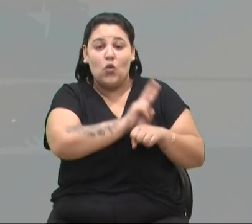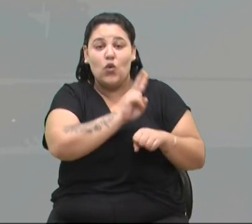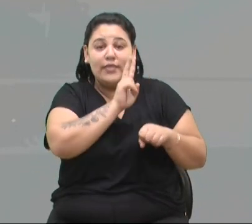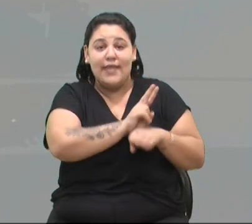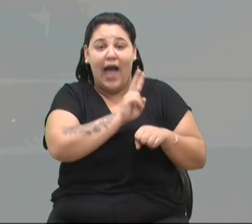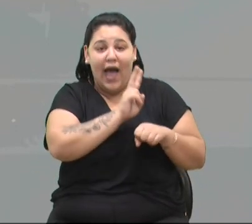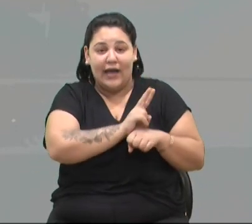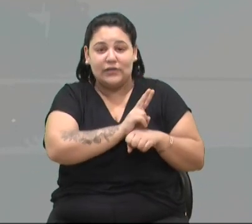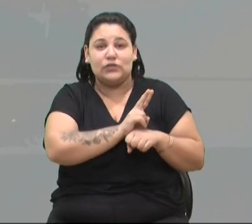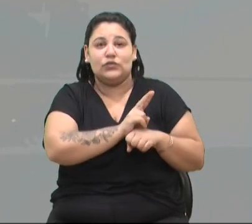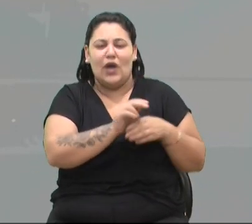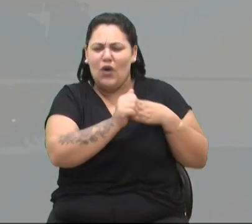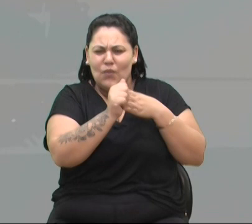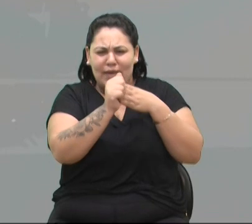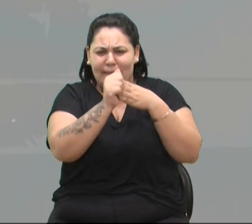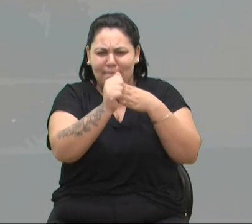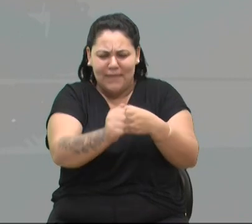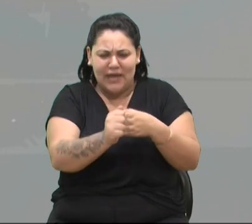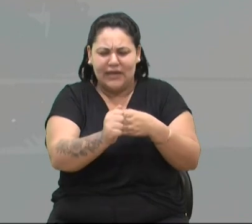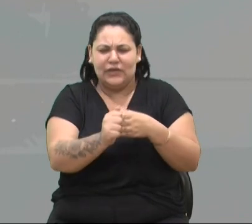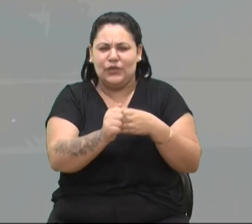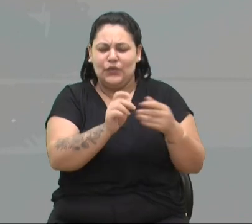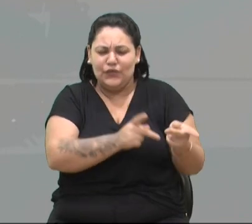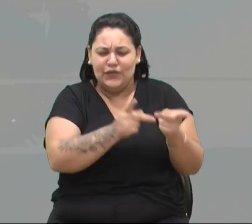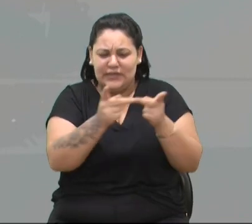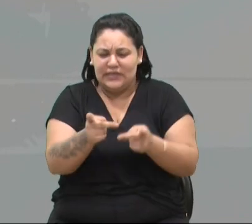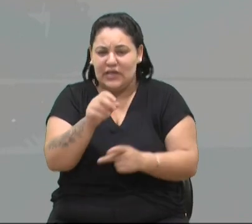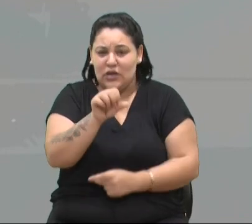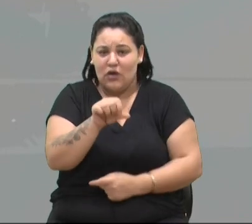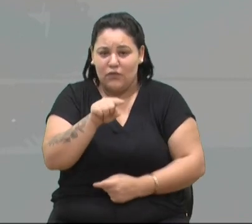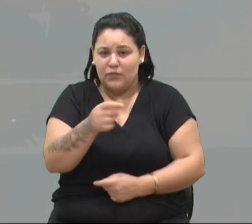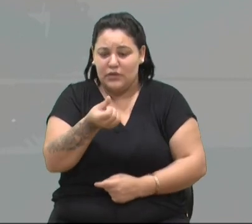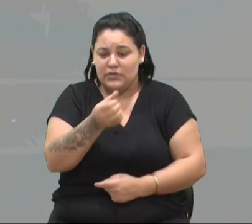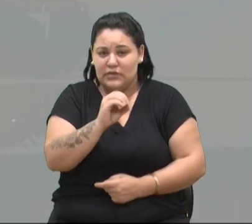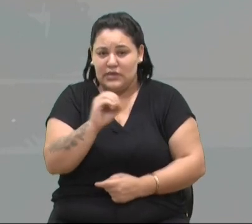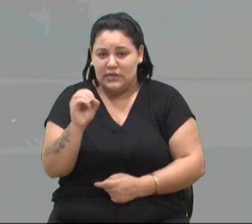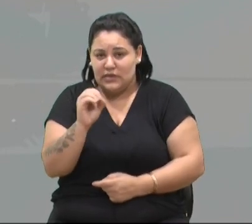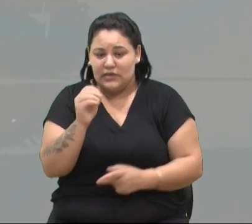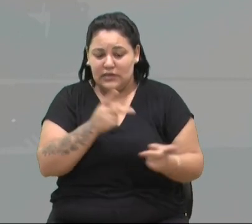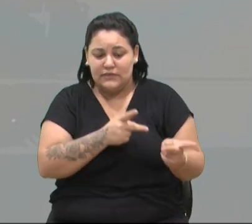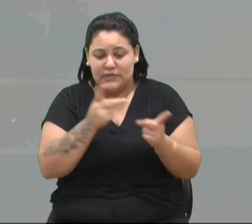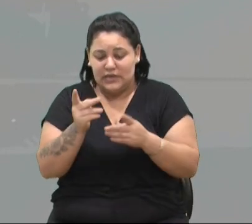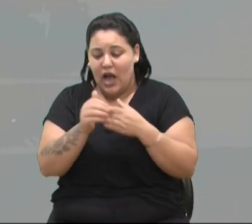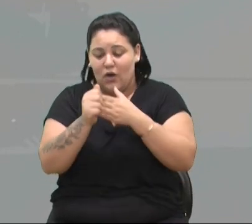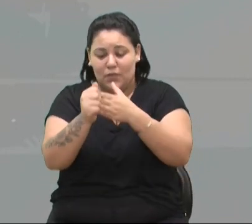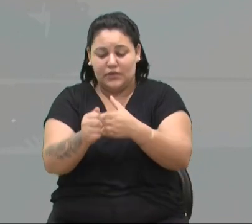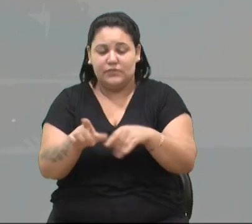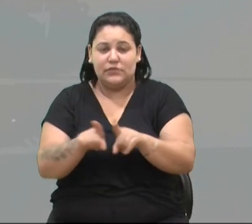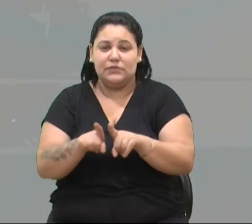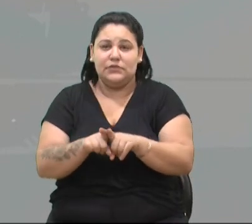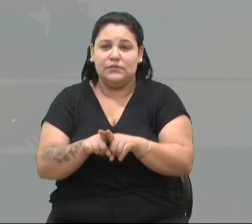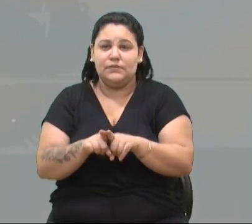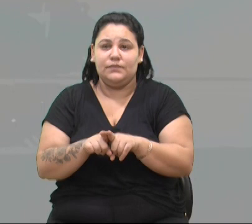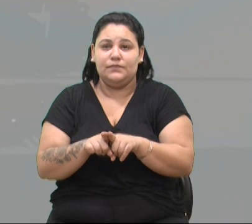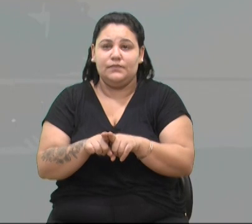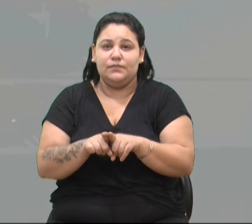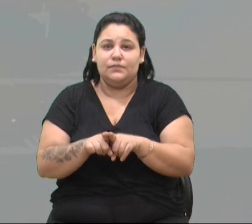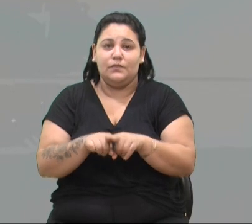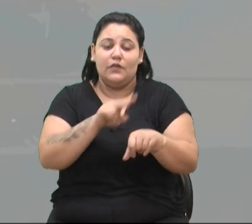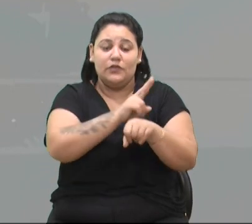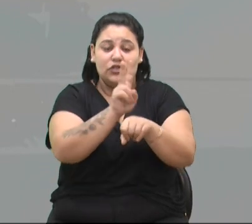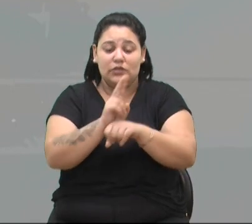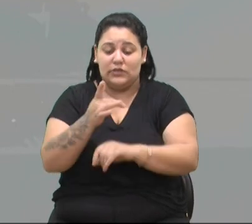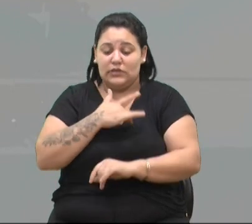são as vistorias, as inspeções, foram 9.600 visitas e vistorias. Vigilância em saúde